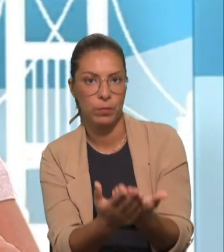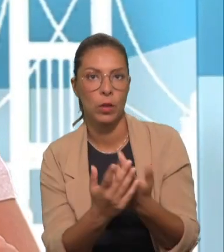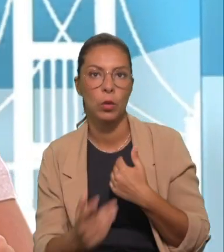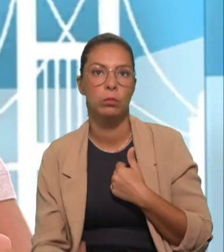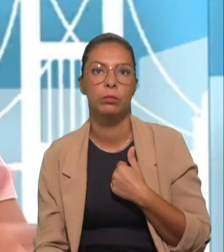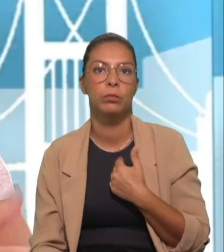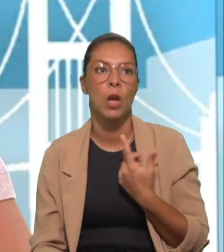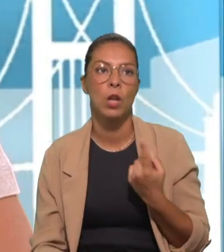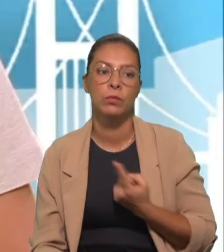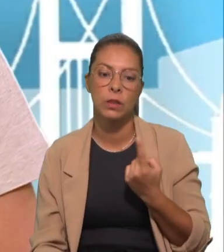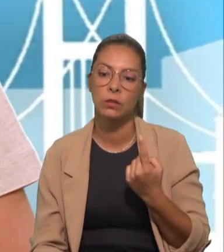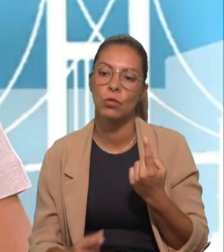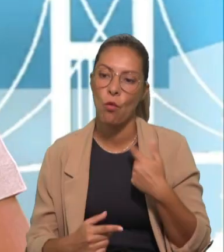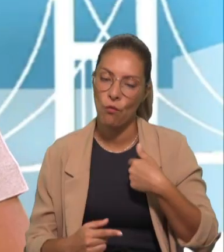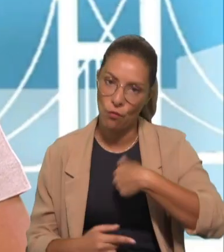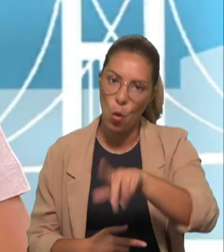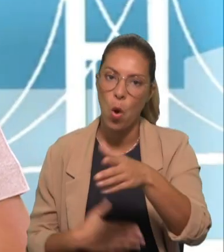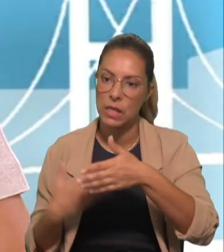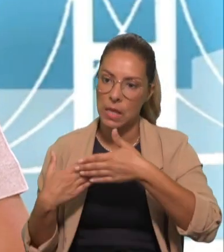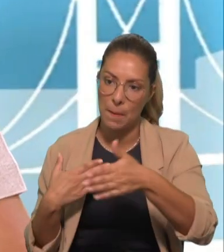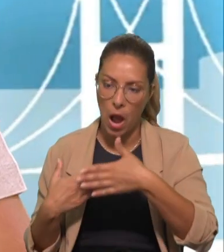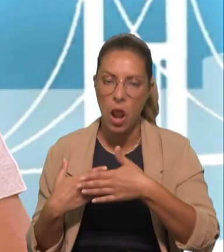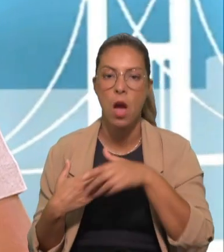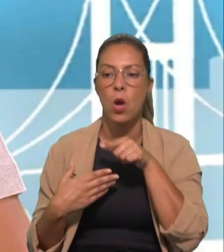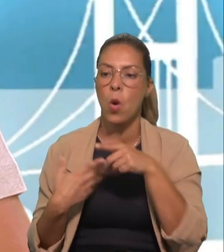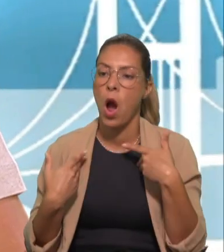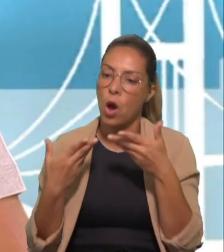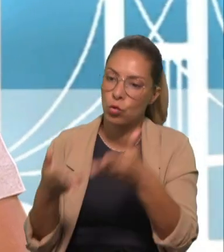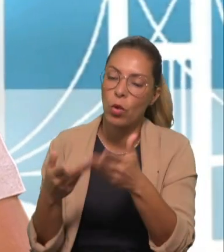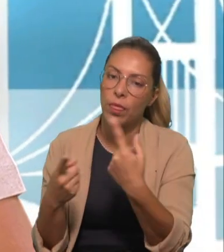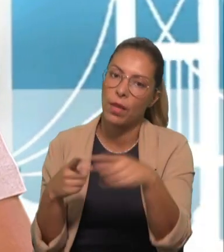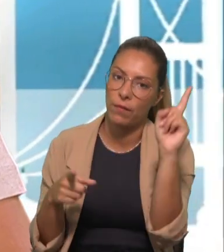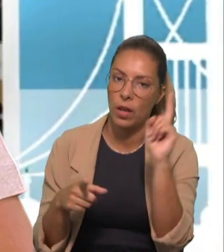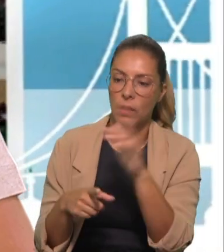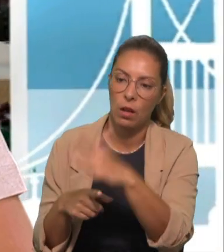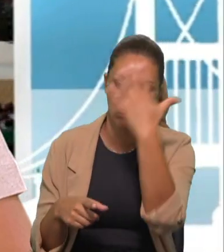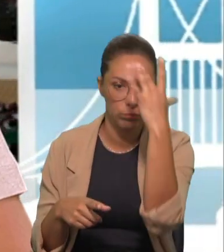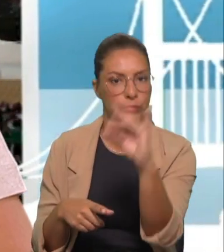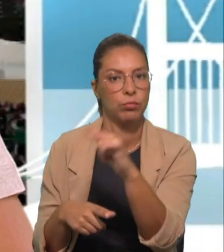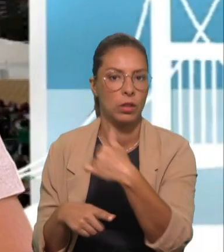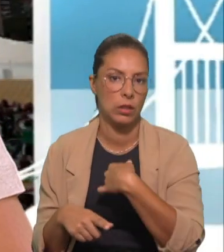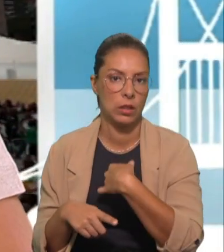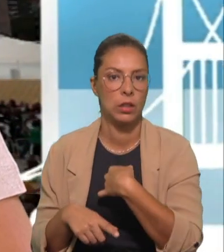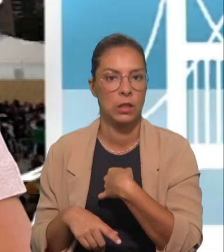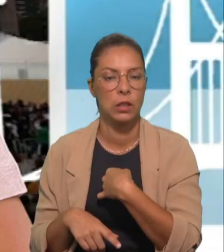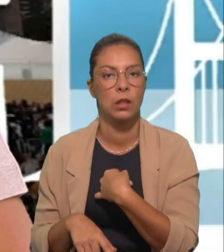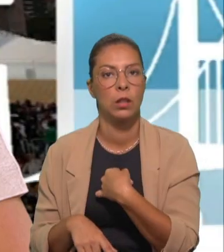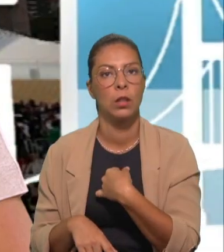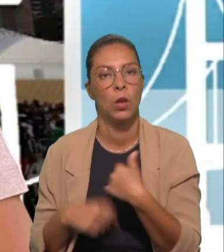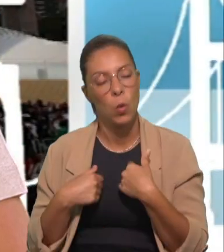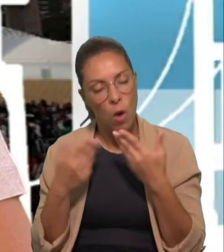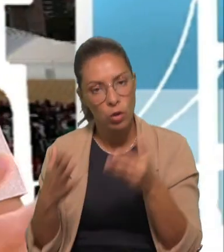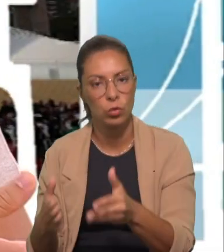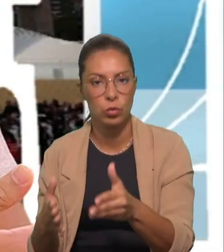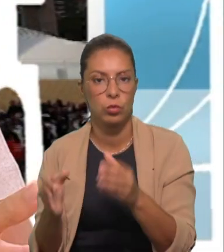principalmente quando vou em semana. Fazer a diferença e deixar lá algo que de bom, obviamente, mas que